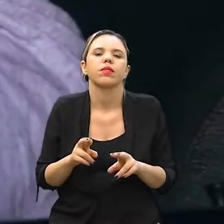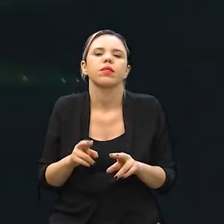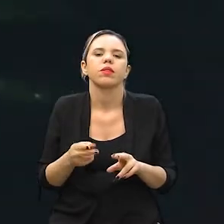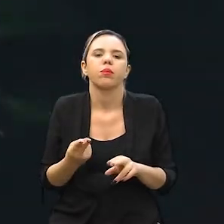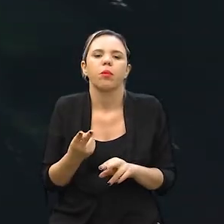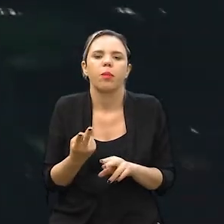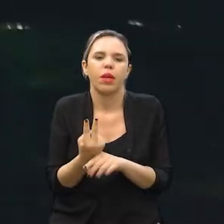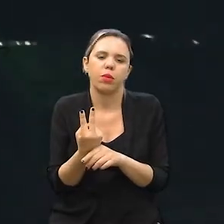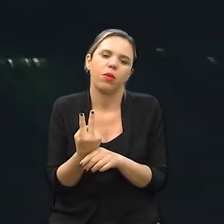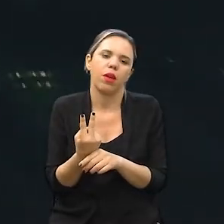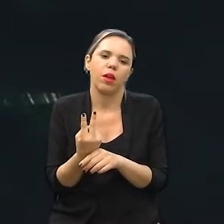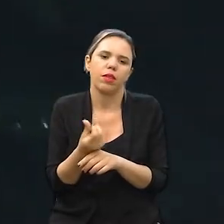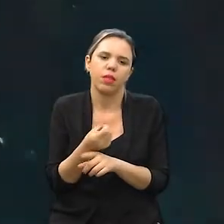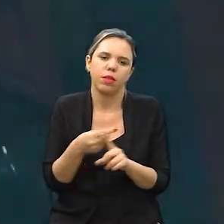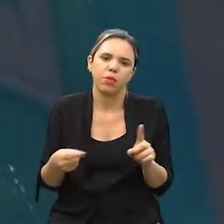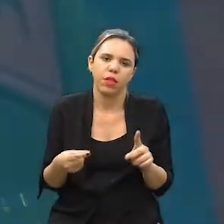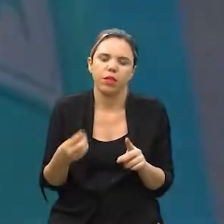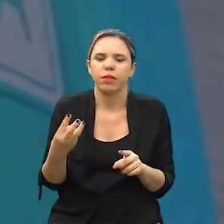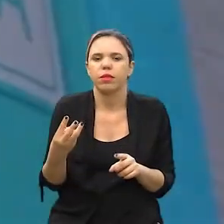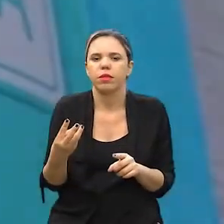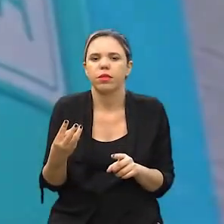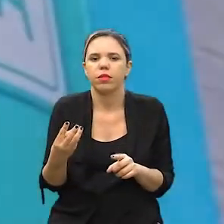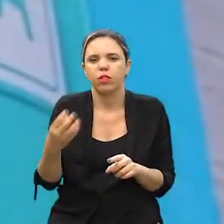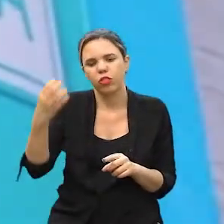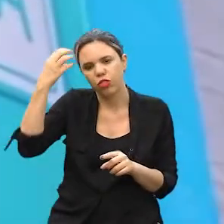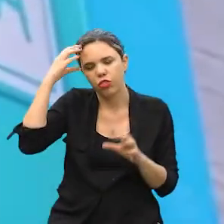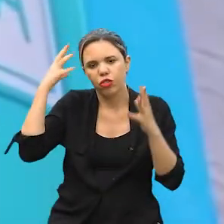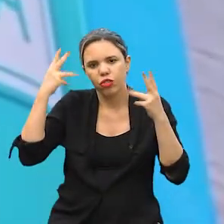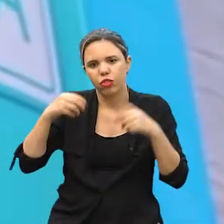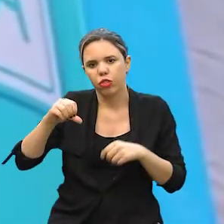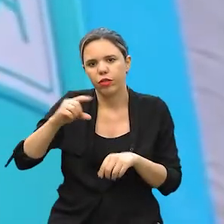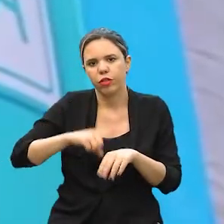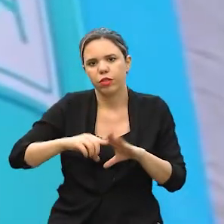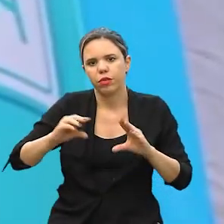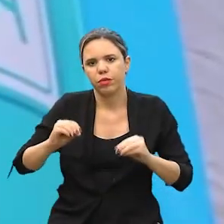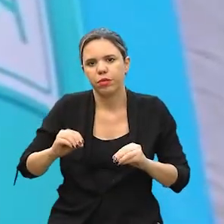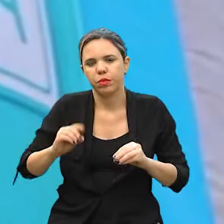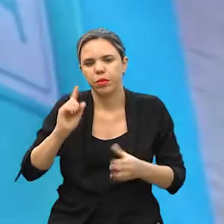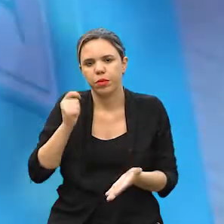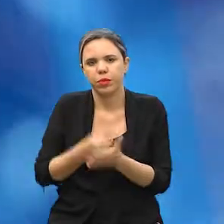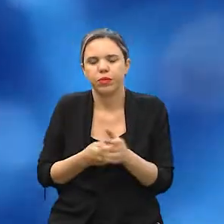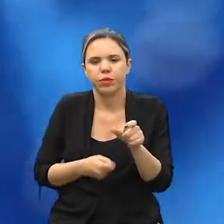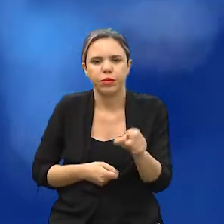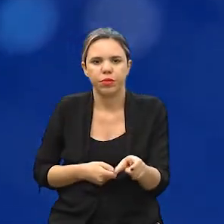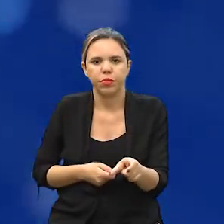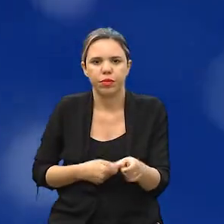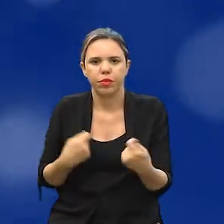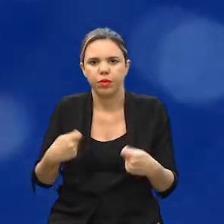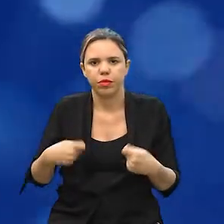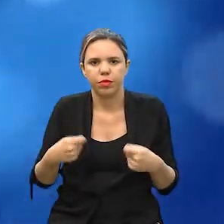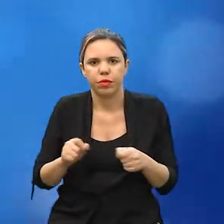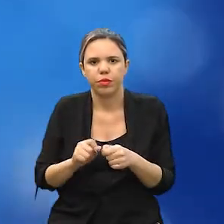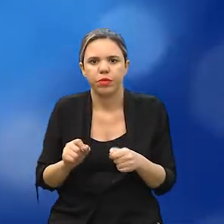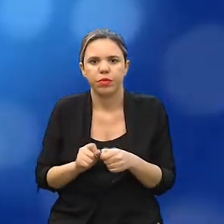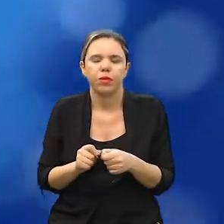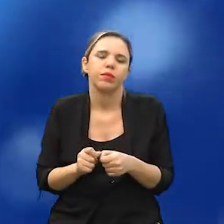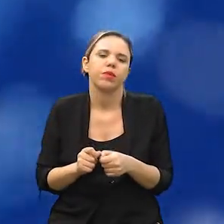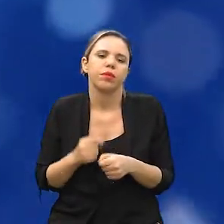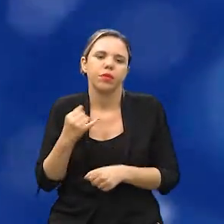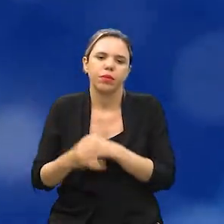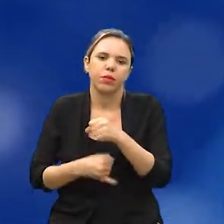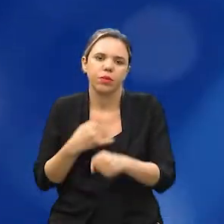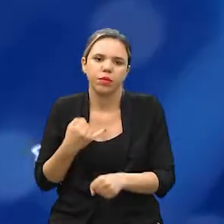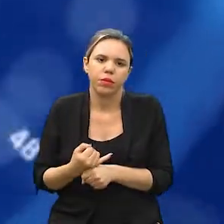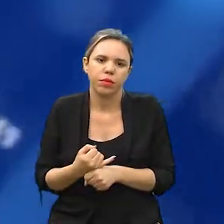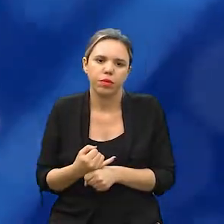3, às 18h30, e o clássico O Rei Leão, às 21h. Para garantir o ingresso, é preciso fazer a reserva pelo